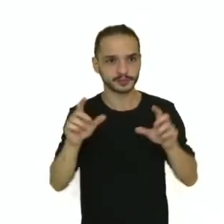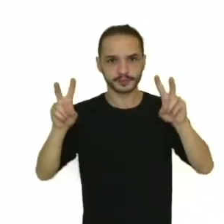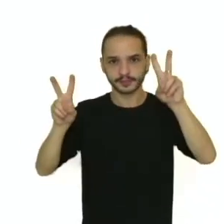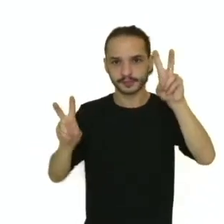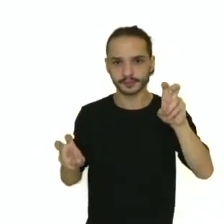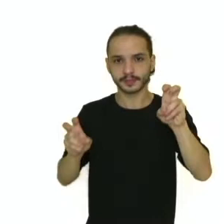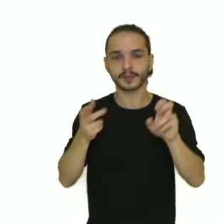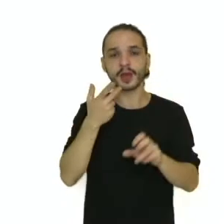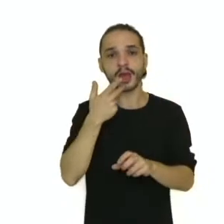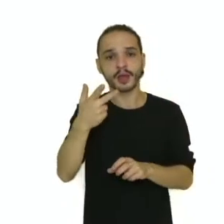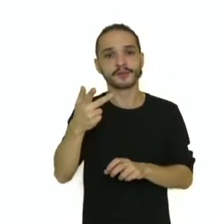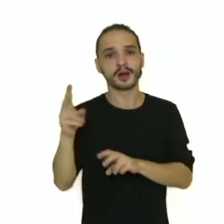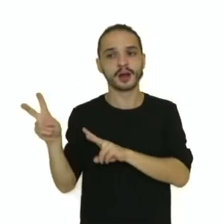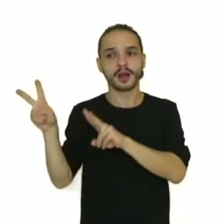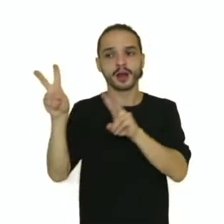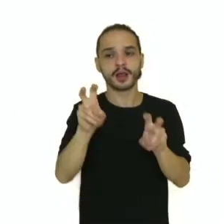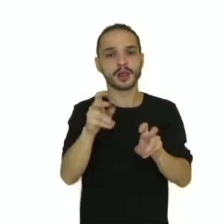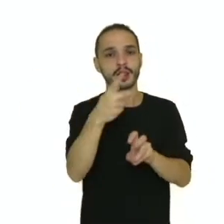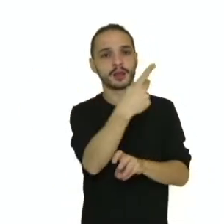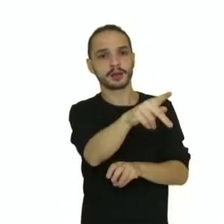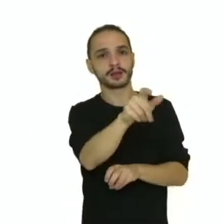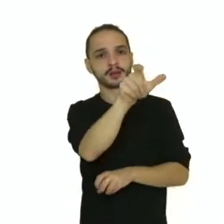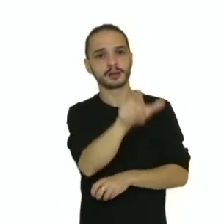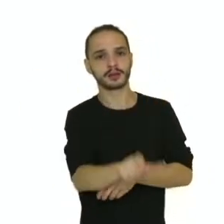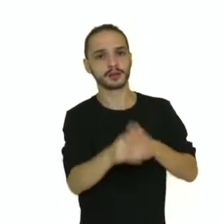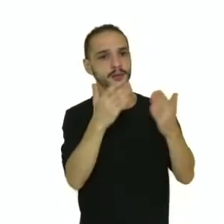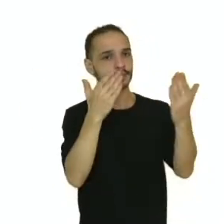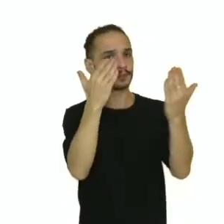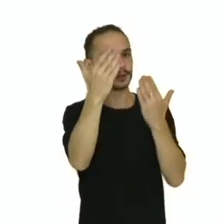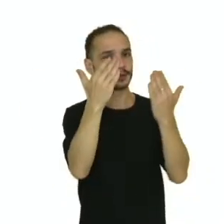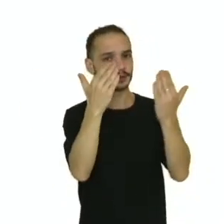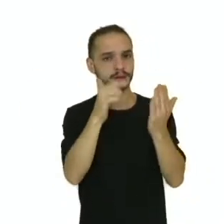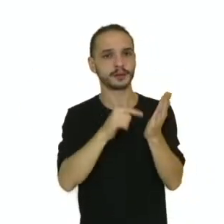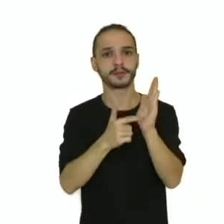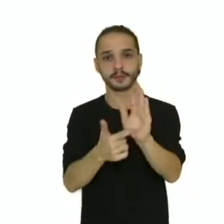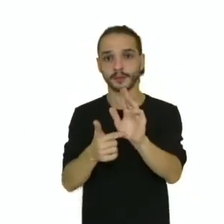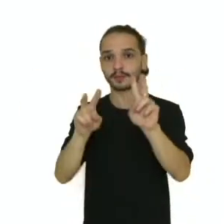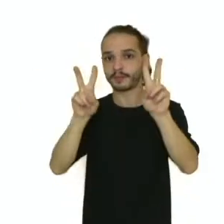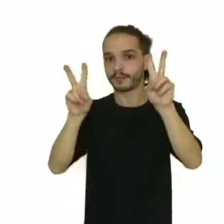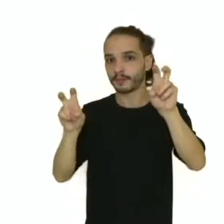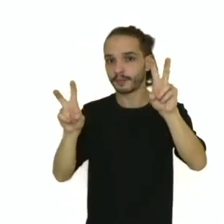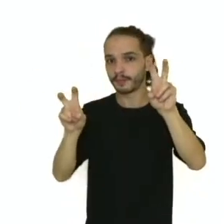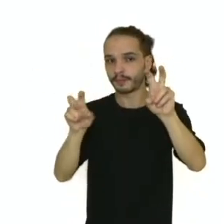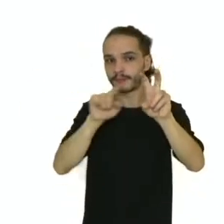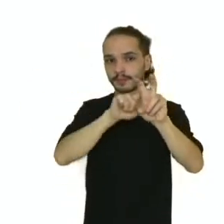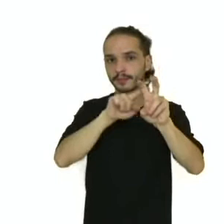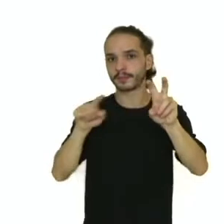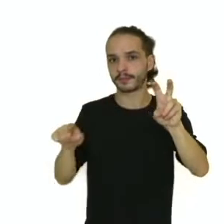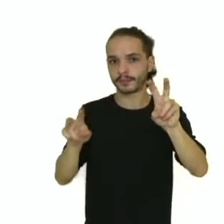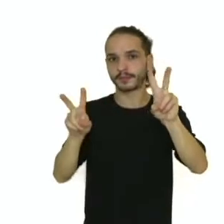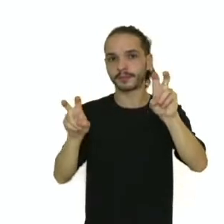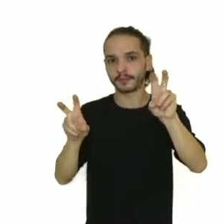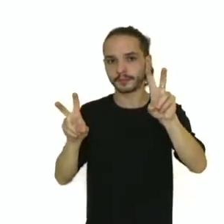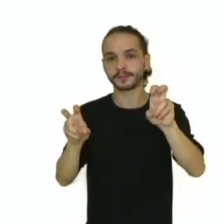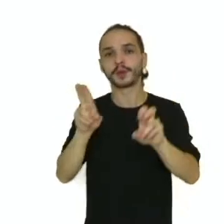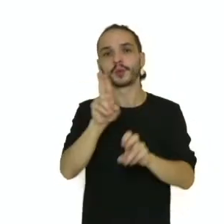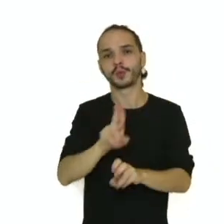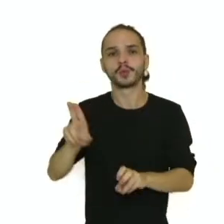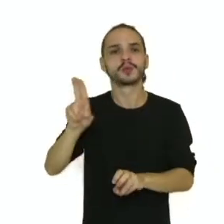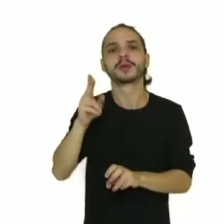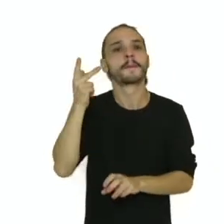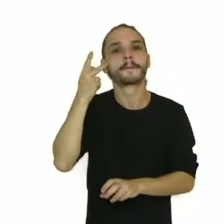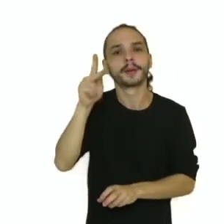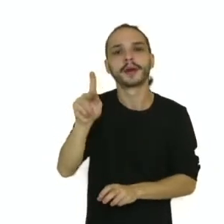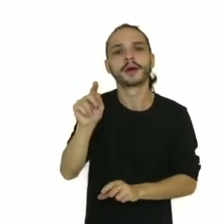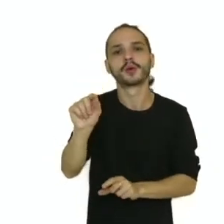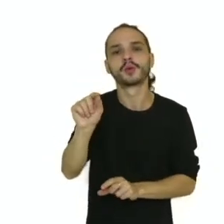da psicóloga sendo ilustrada por meio das aspas, né? Então, essa pontuação, as aspas, elas servem aqui para